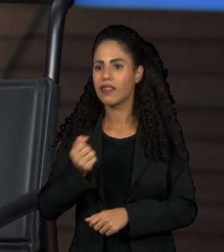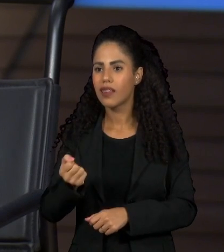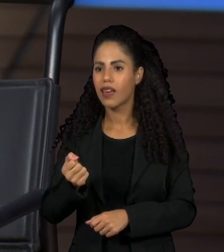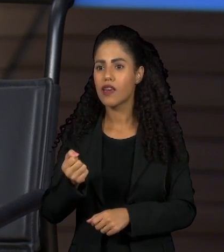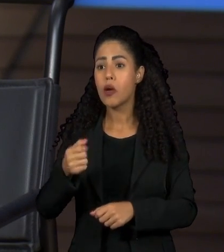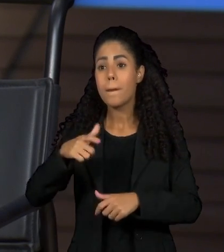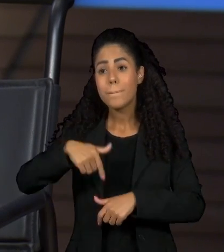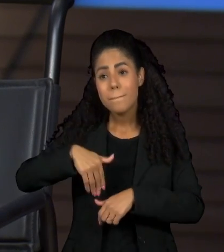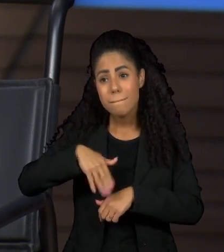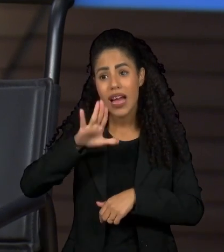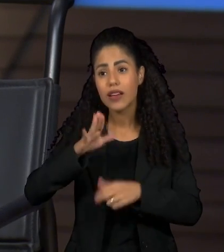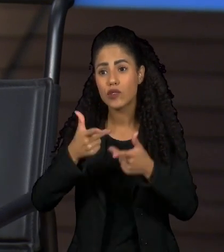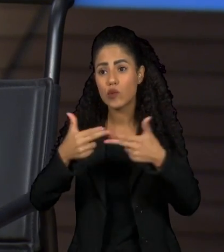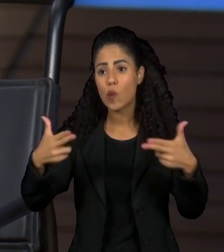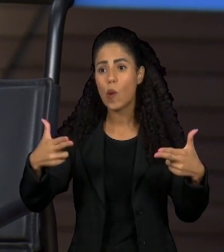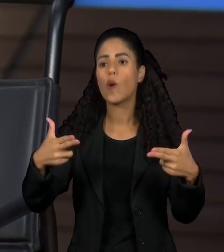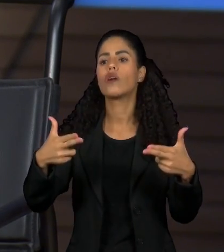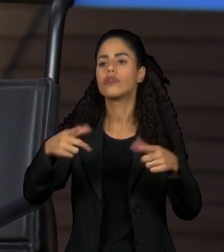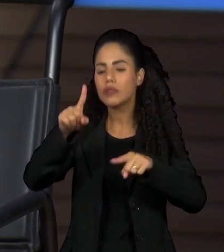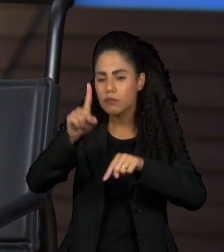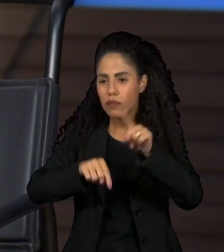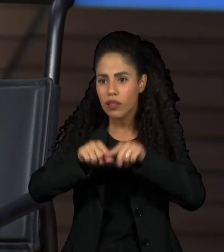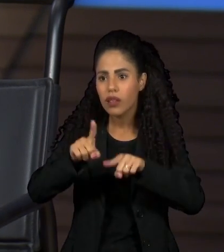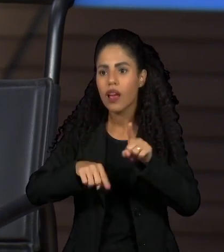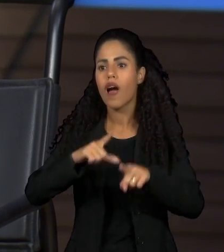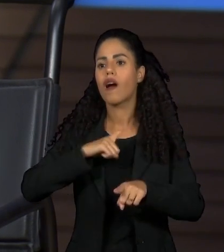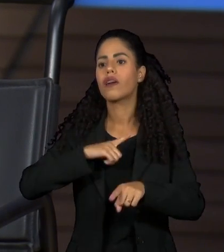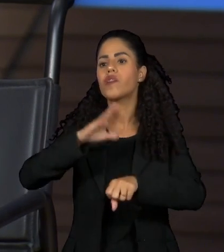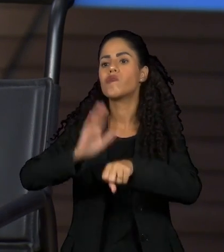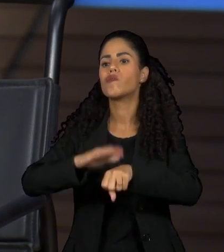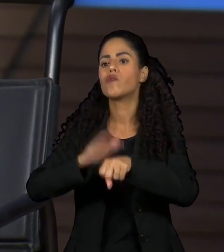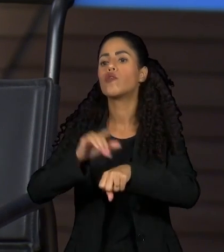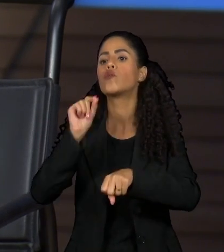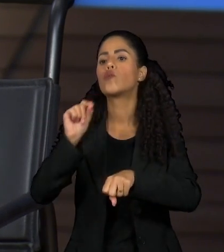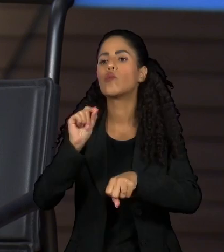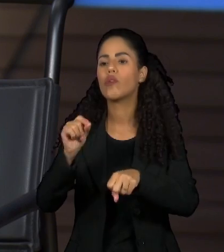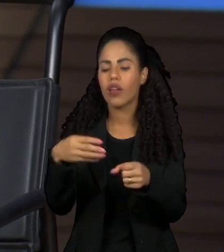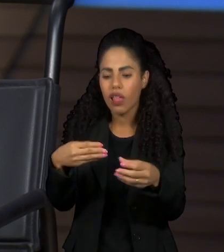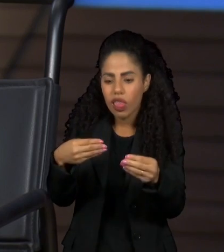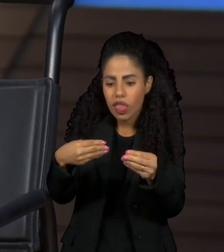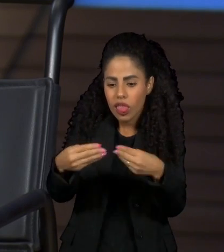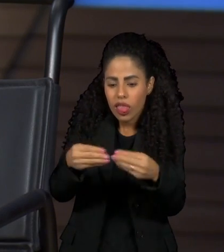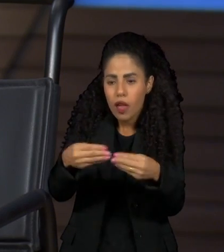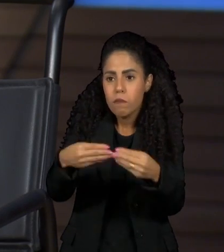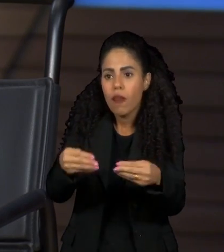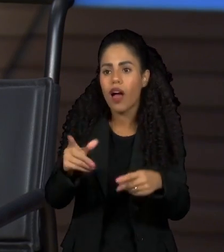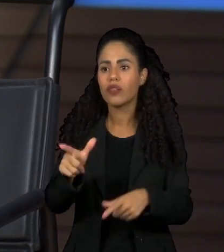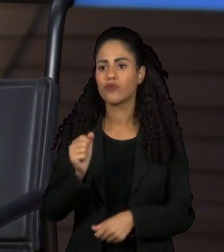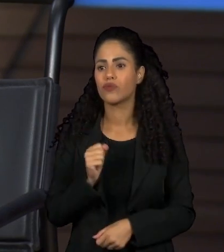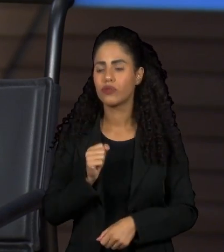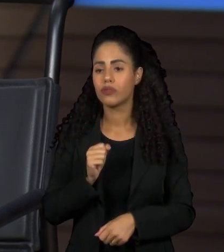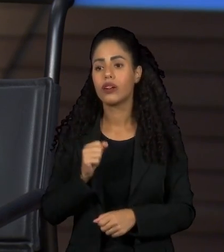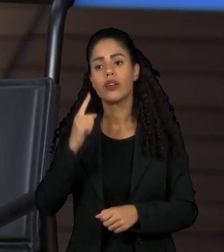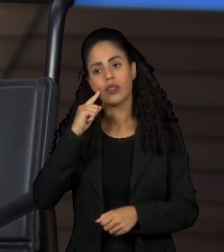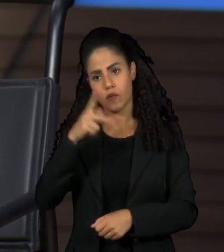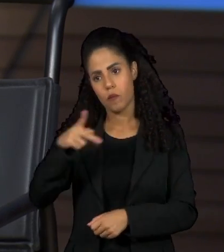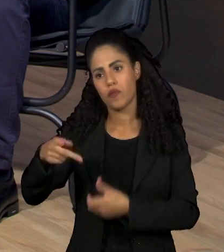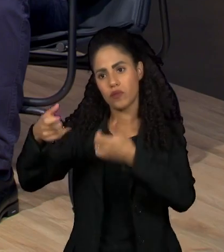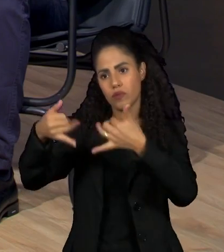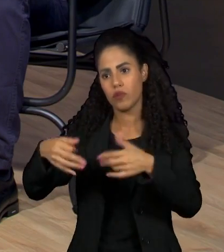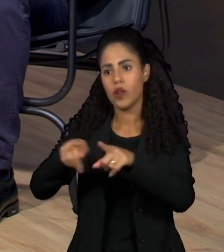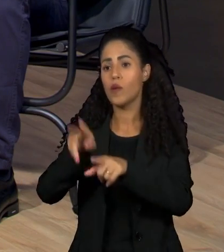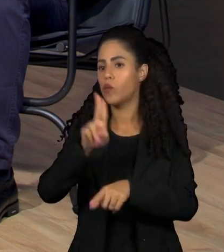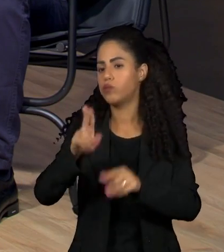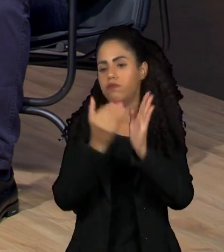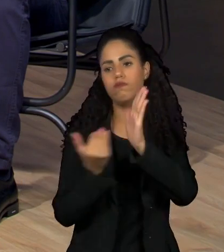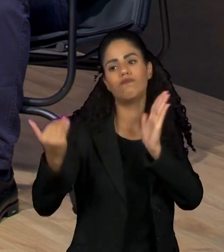de plástico, às vezes itens que a gente não eram feitos de plástico, agora nós temos alternativas assim. Como a professora comentou, o uso